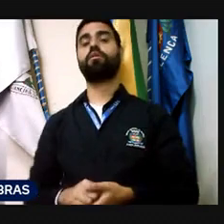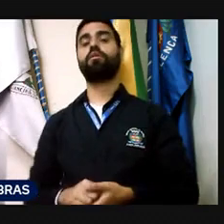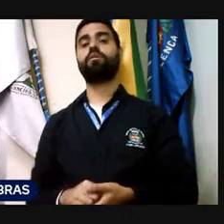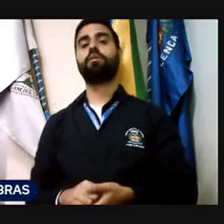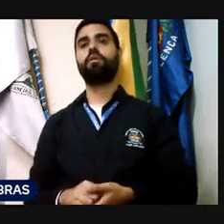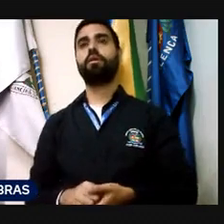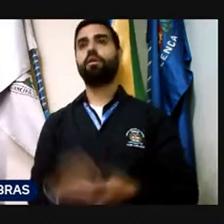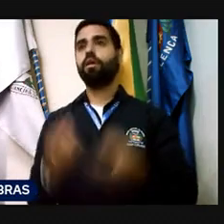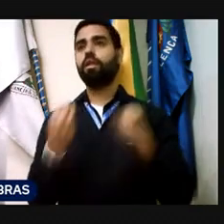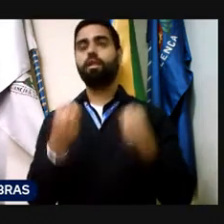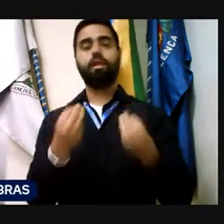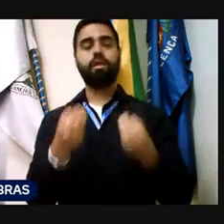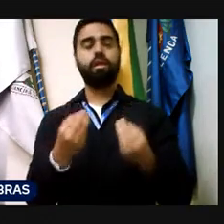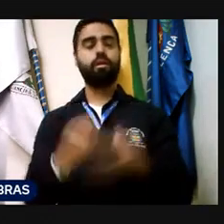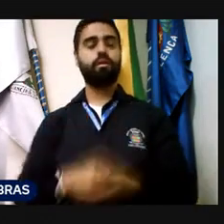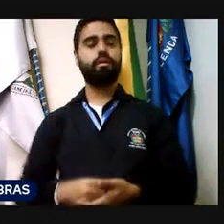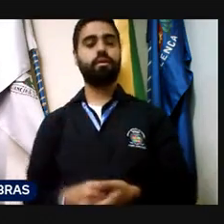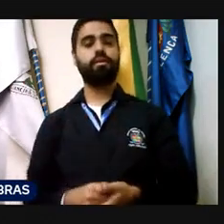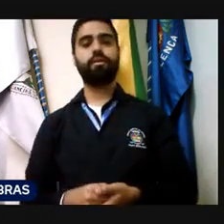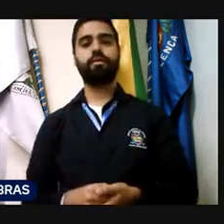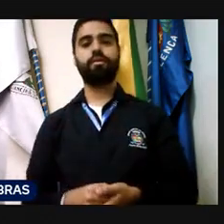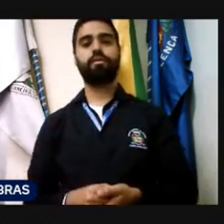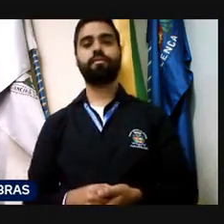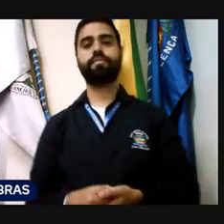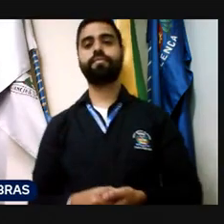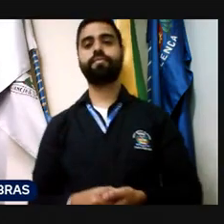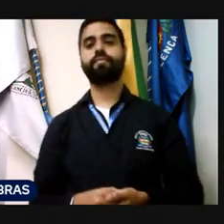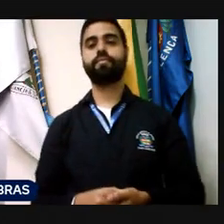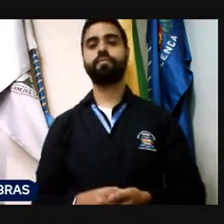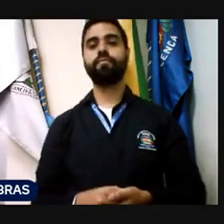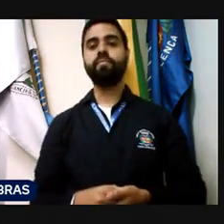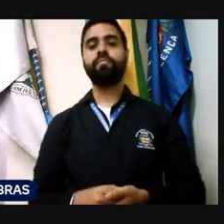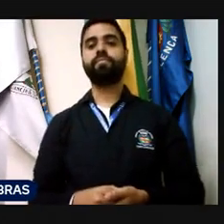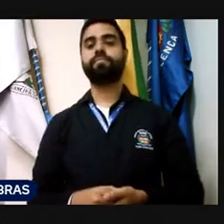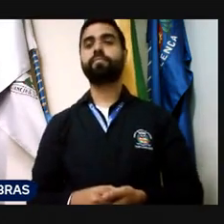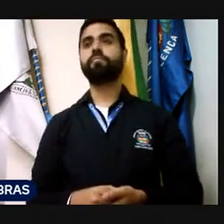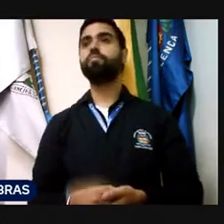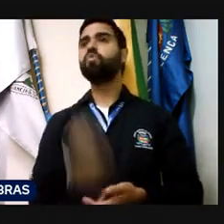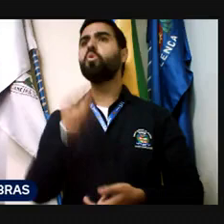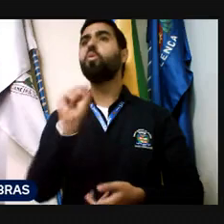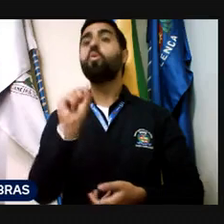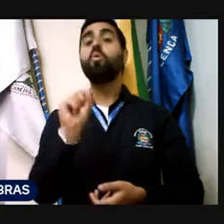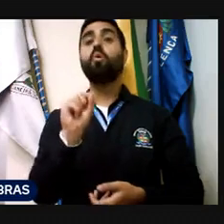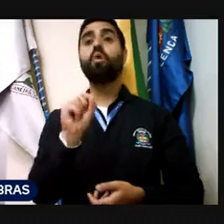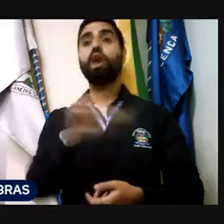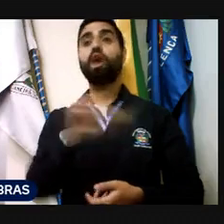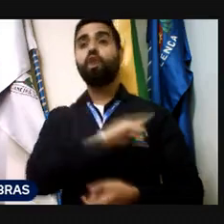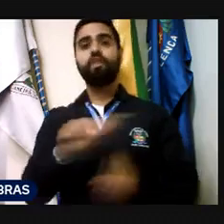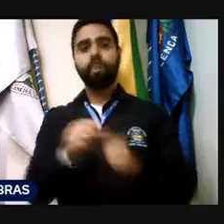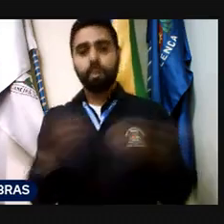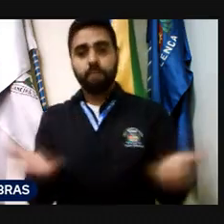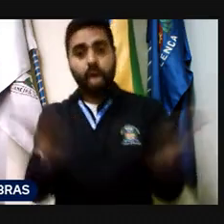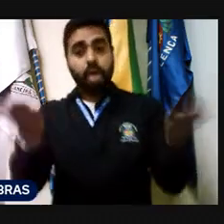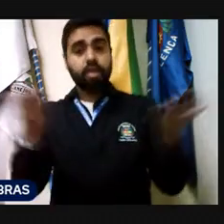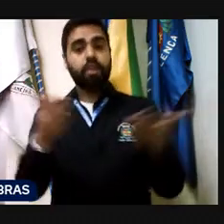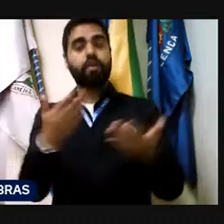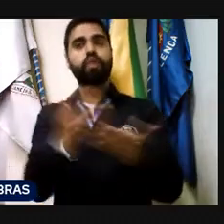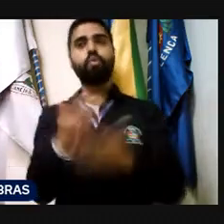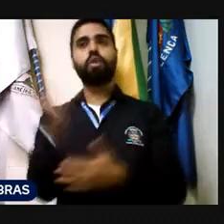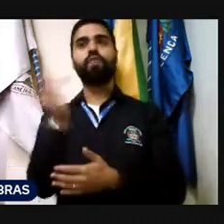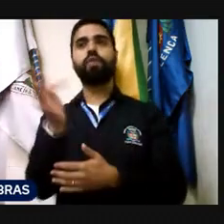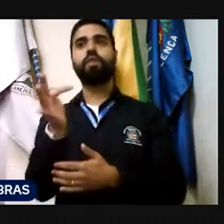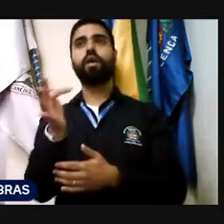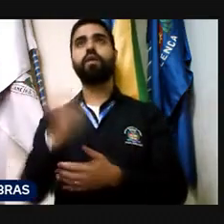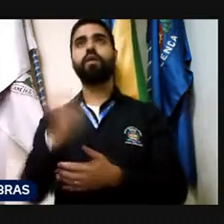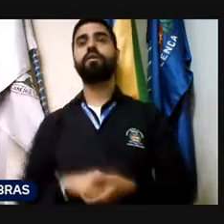Meu Deus do céu. O que esse governo fez para incentivar a política universitária na cidade?